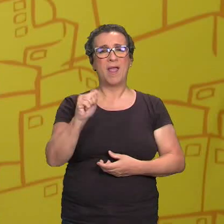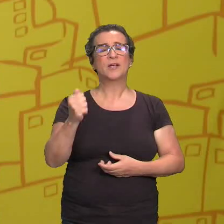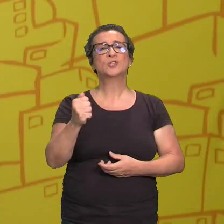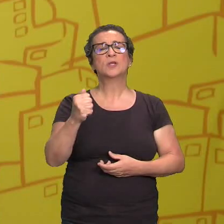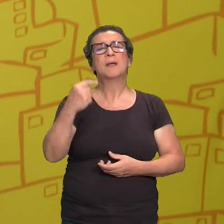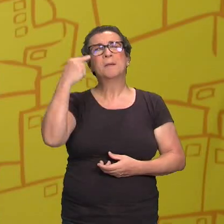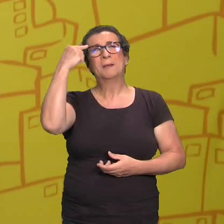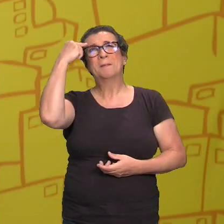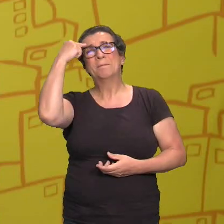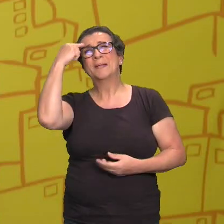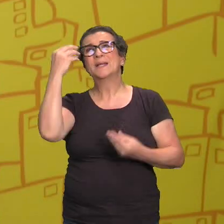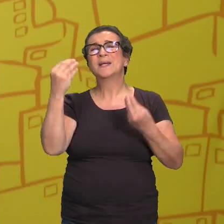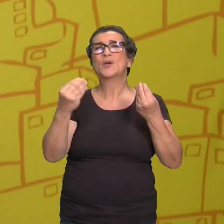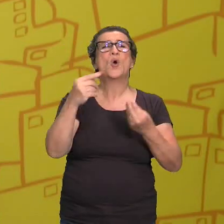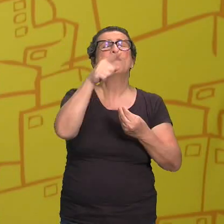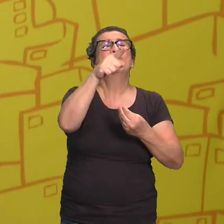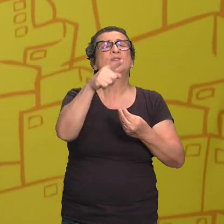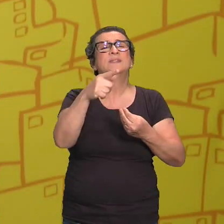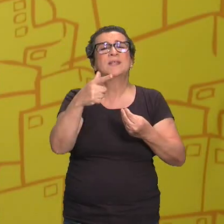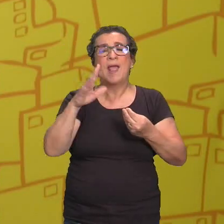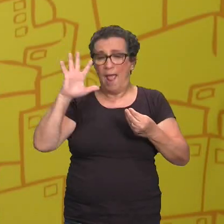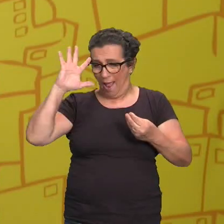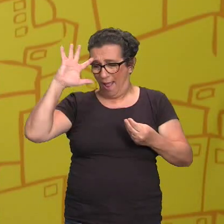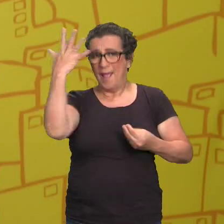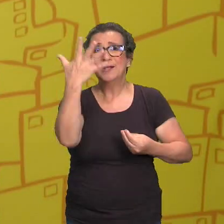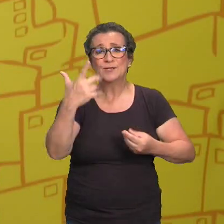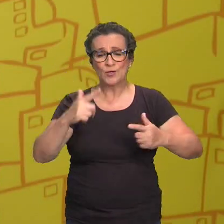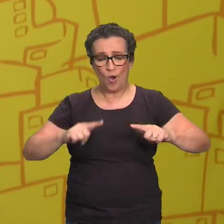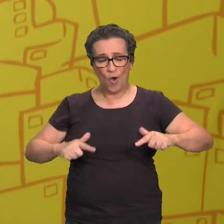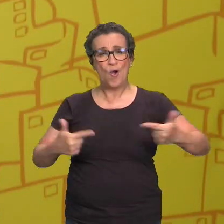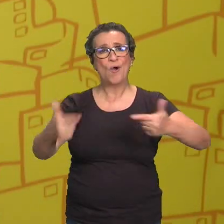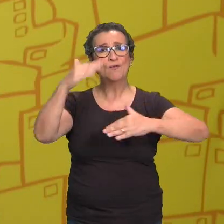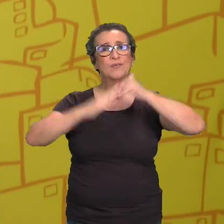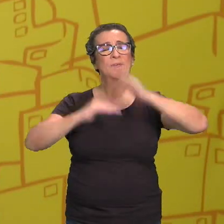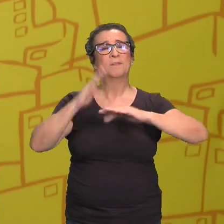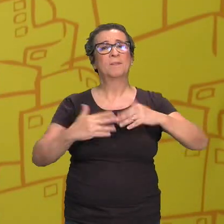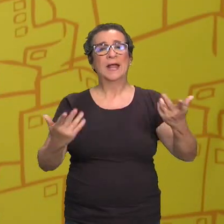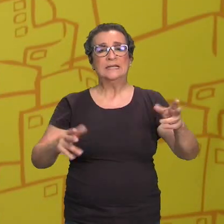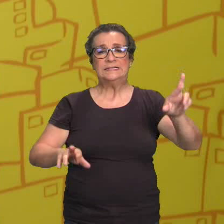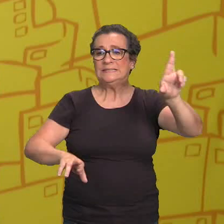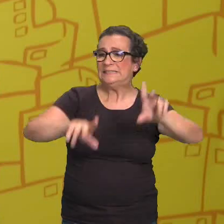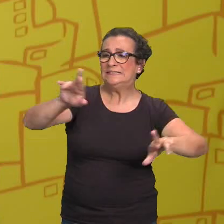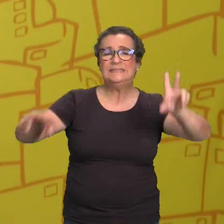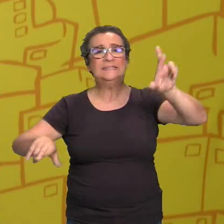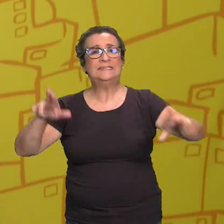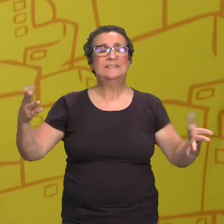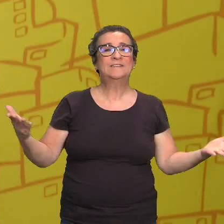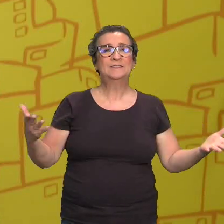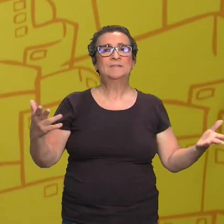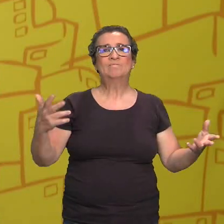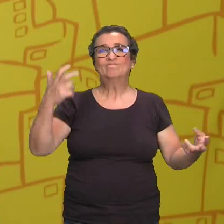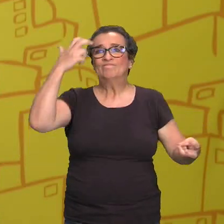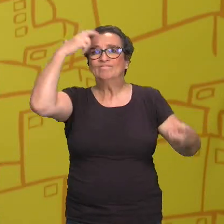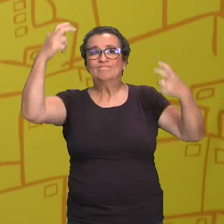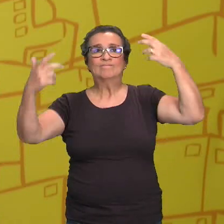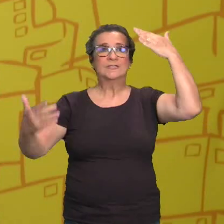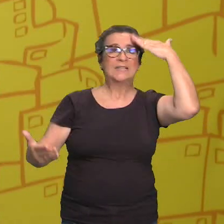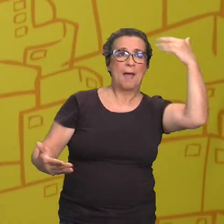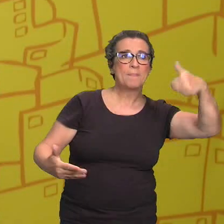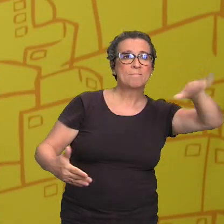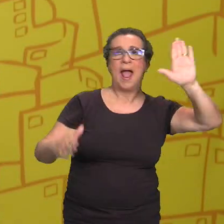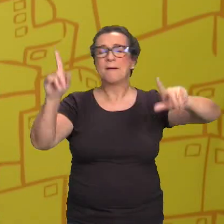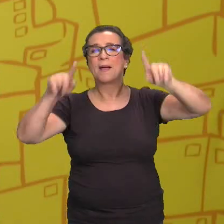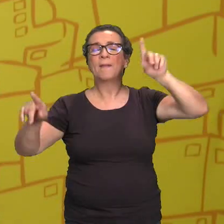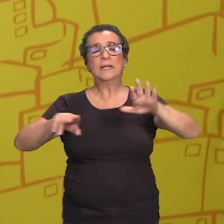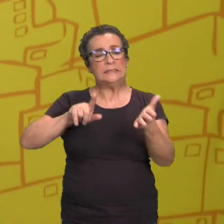como você lida em sua prática pedagógica com essas diferenças, os diferentes saberes e as